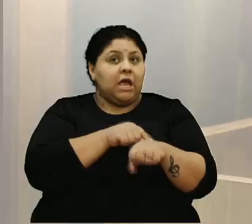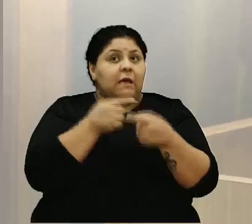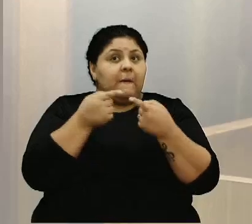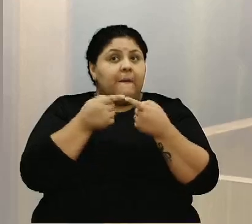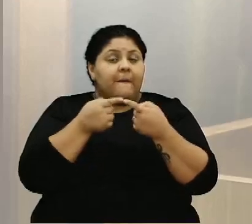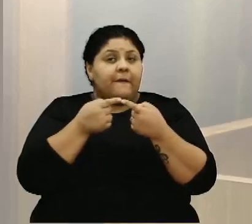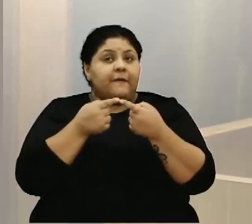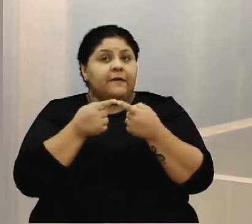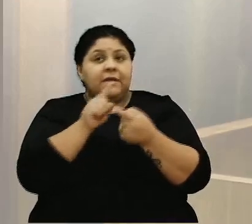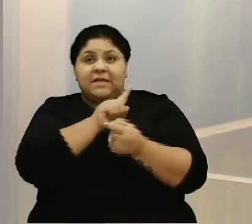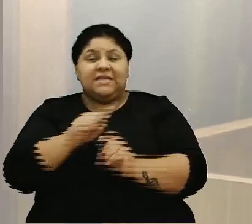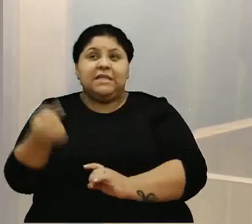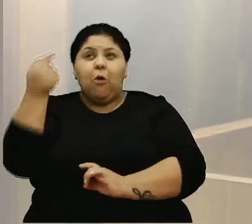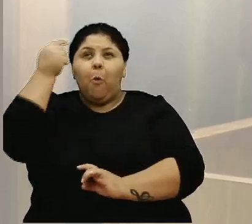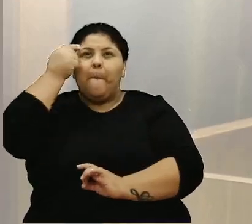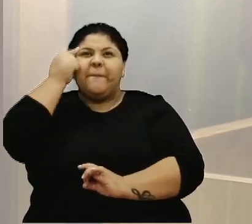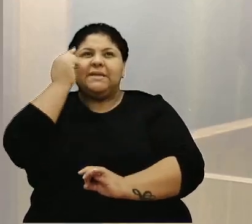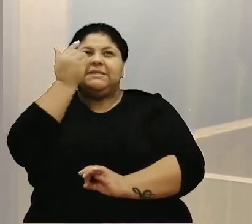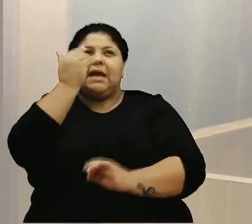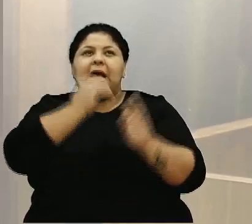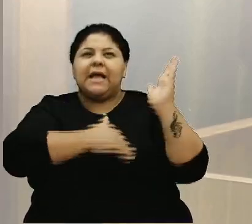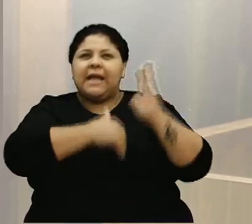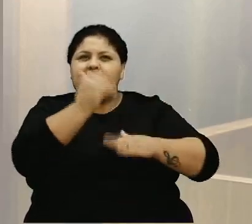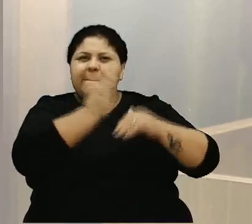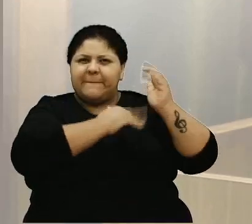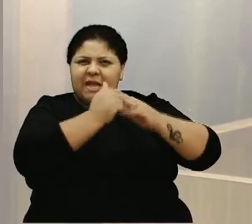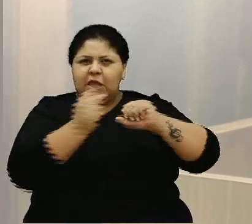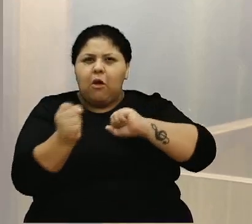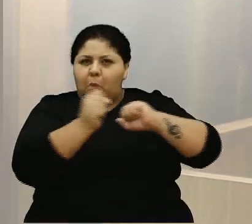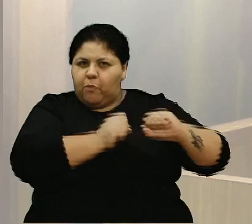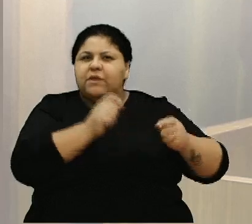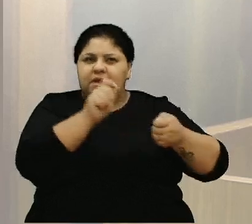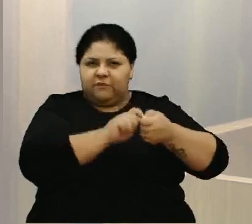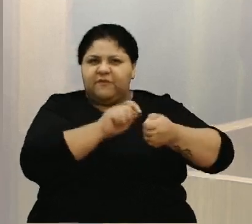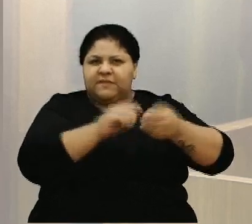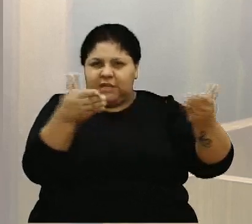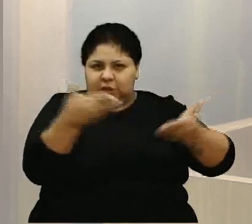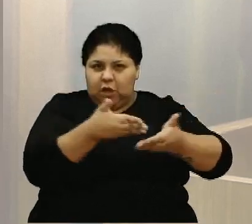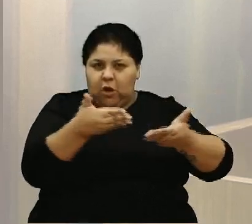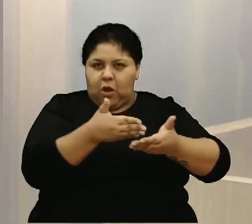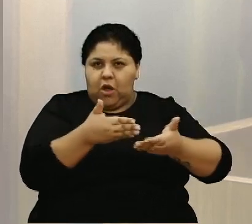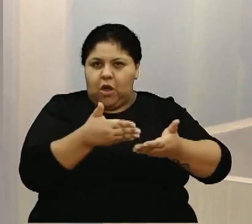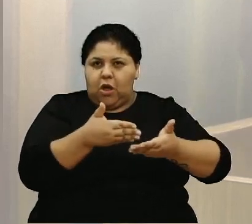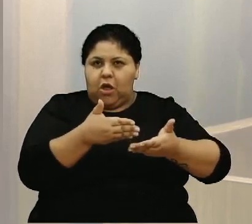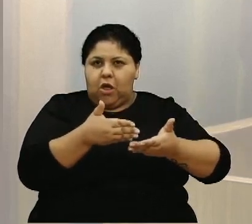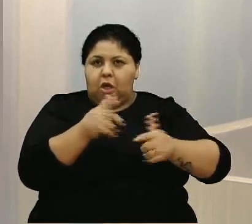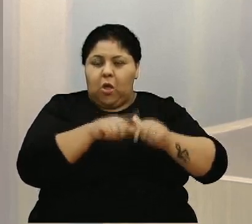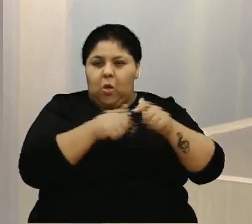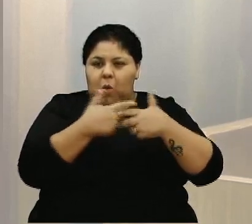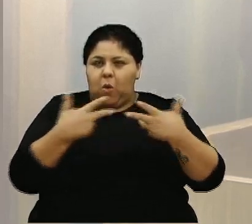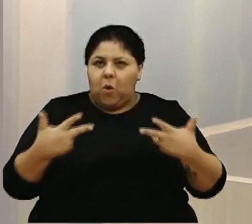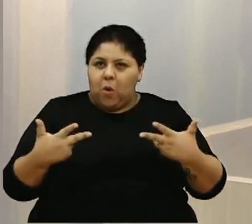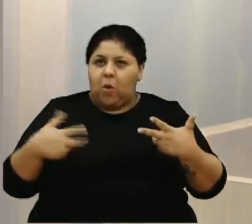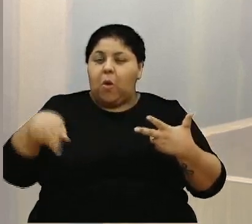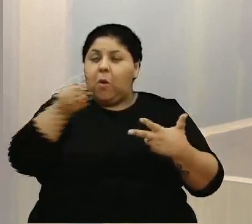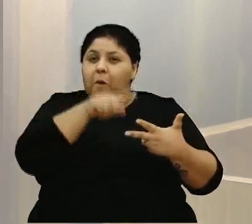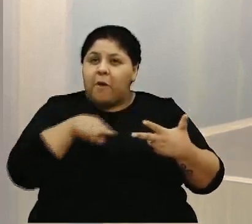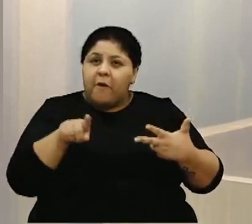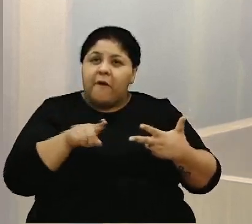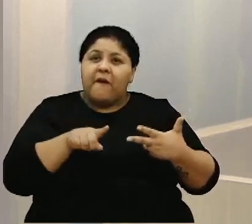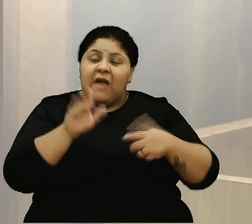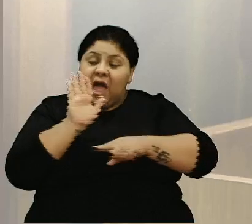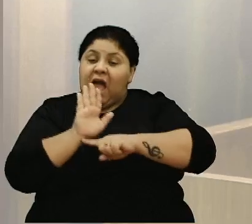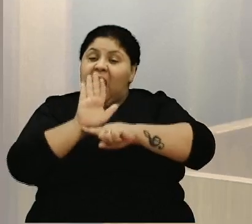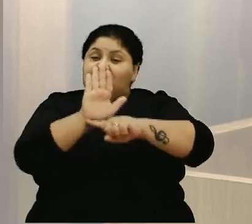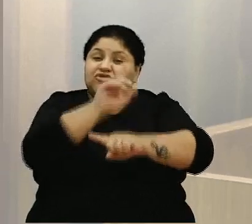pensar coisas práticas que nós poderíamos estar fazendo. Coisas práticas para ir lá e